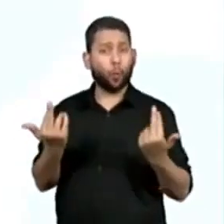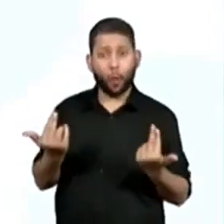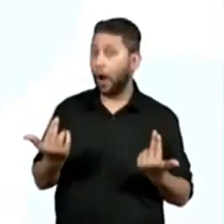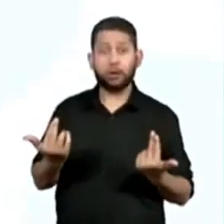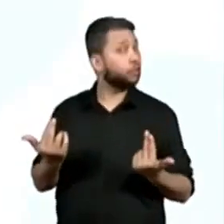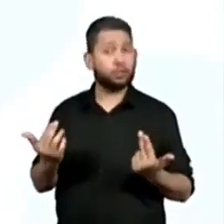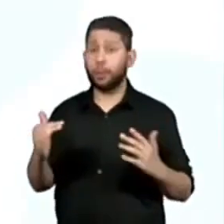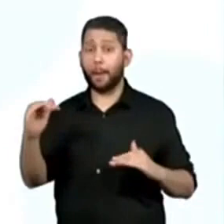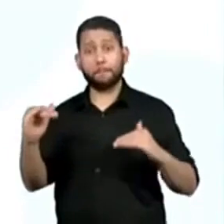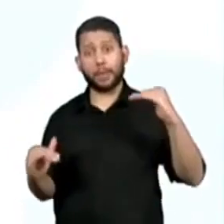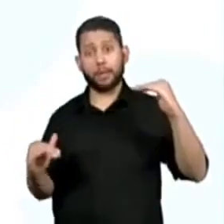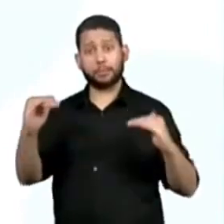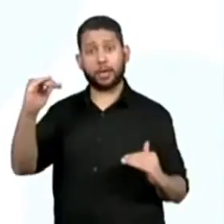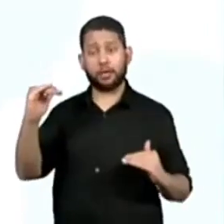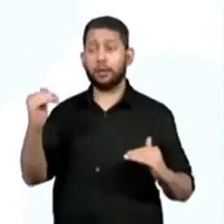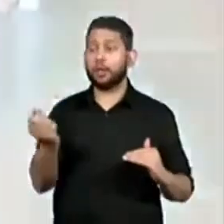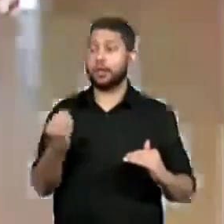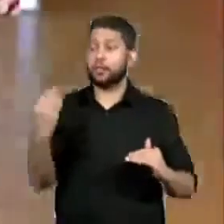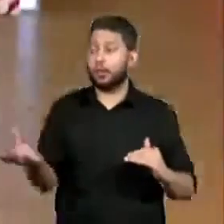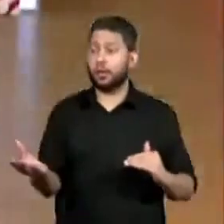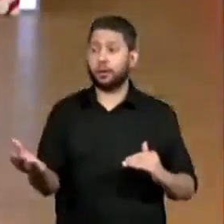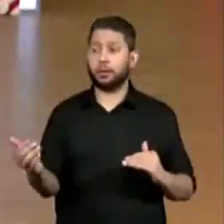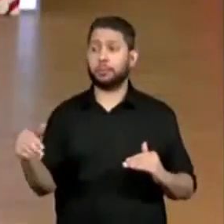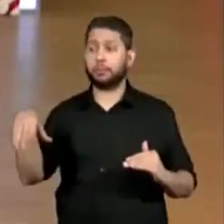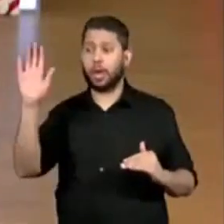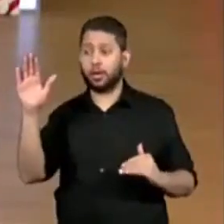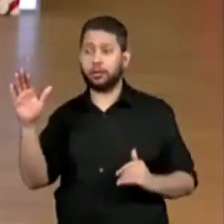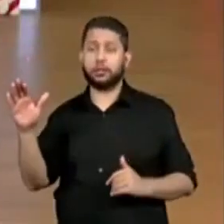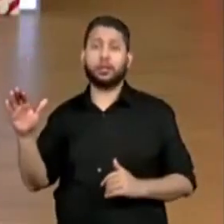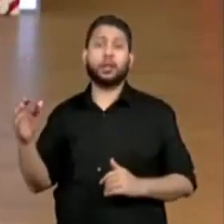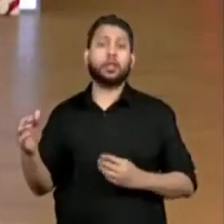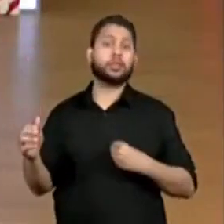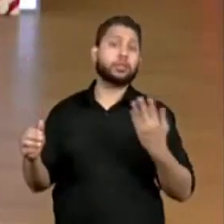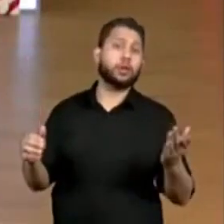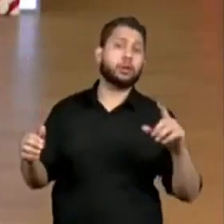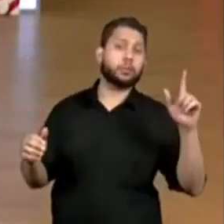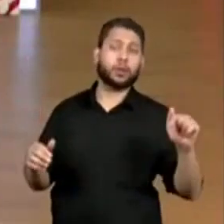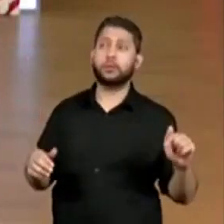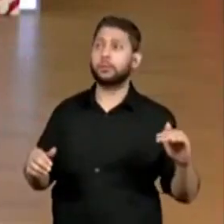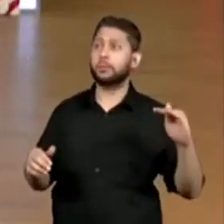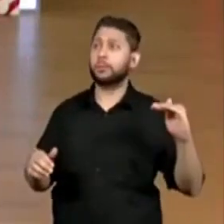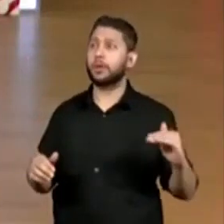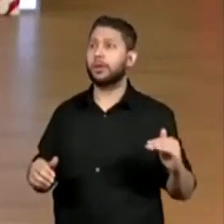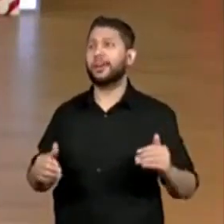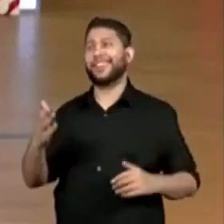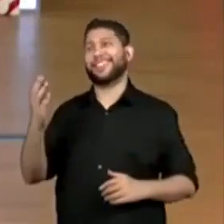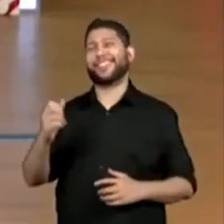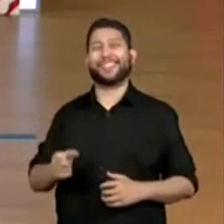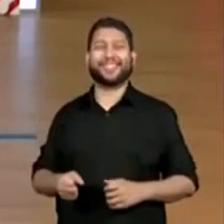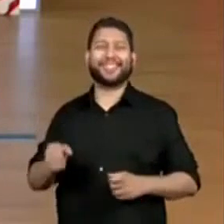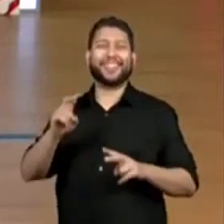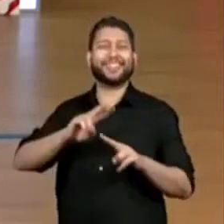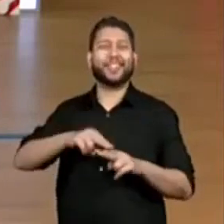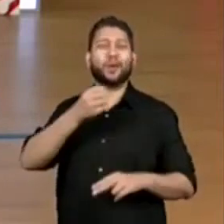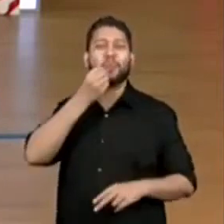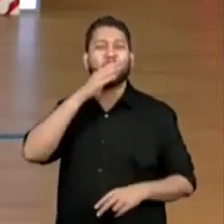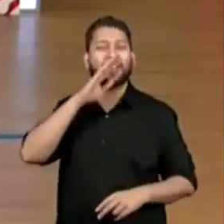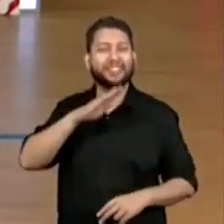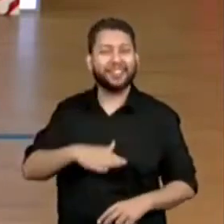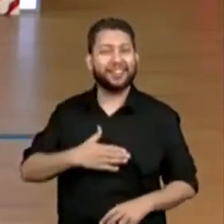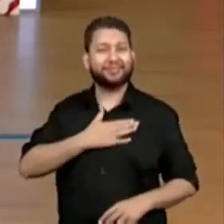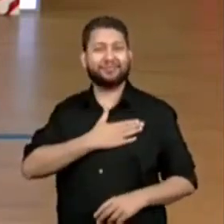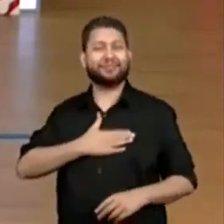diferente certo o pessoal chegou Falou boa tarde uma sou assim colocou o nome da